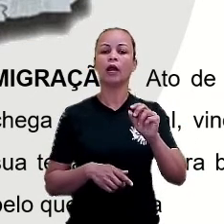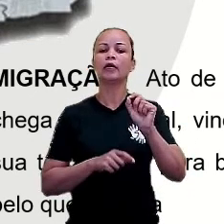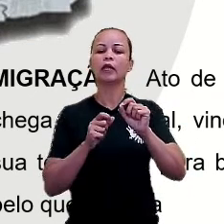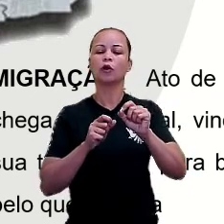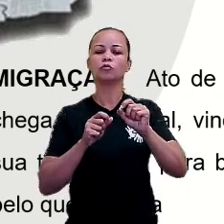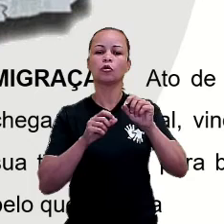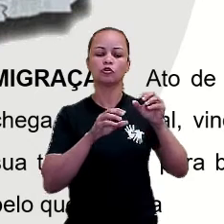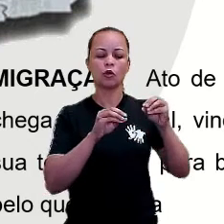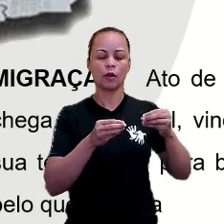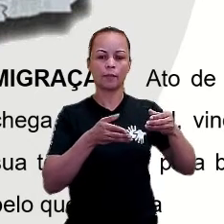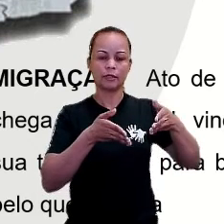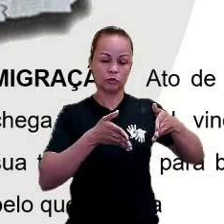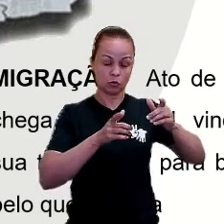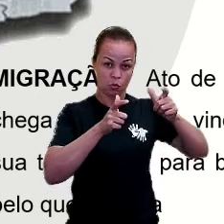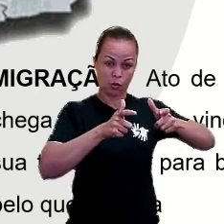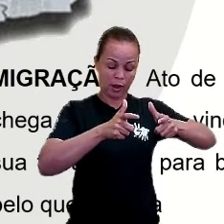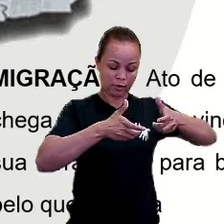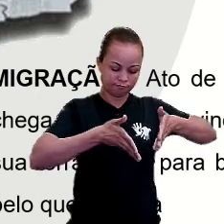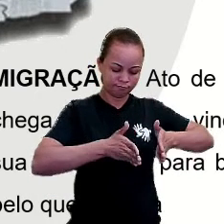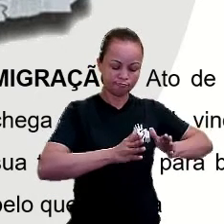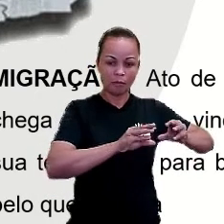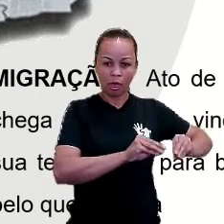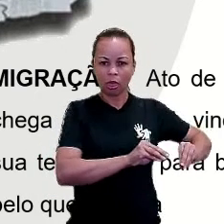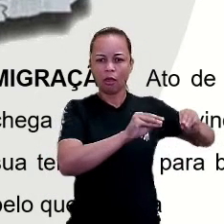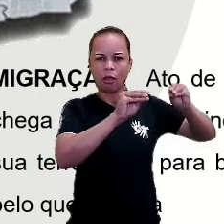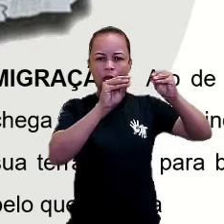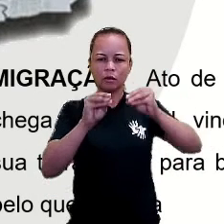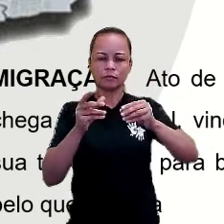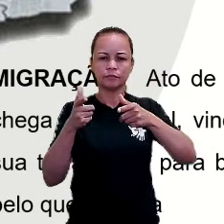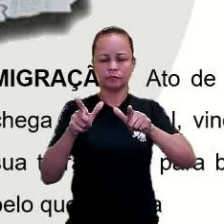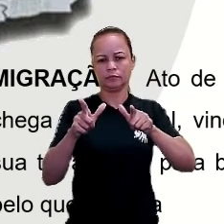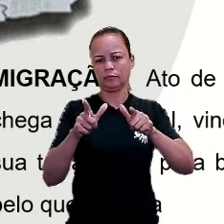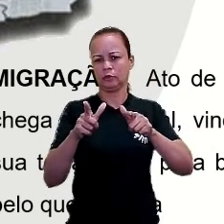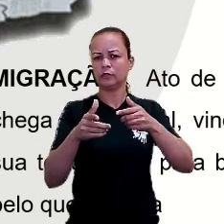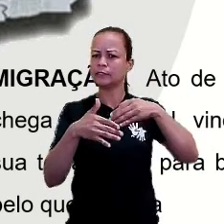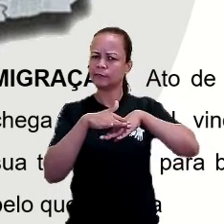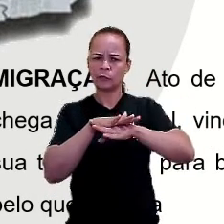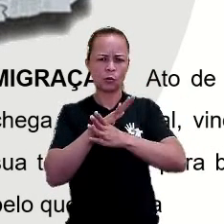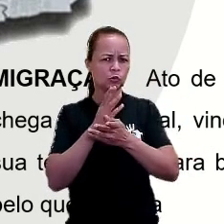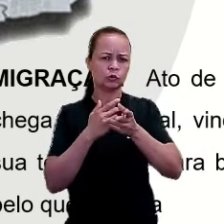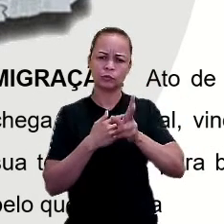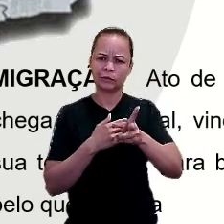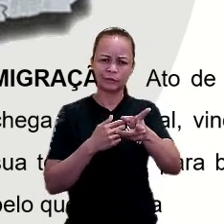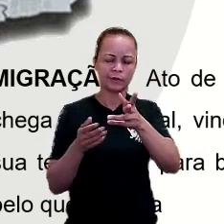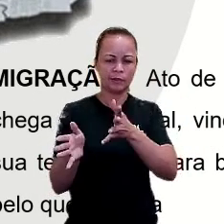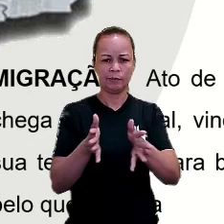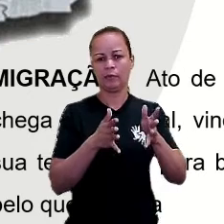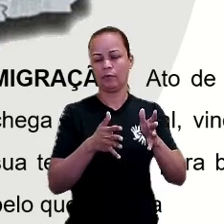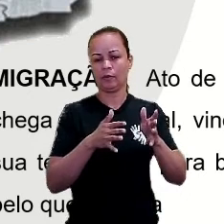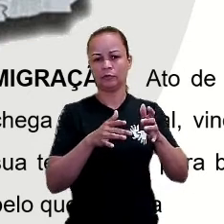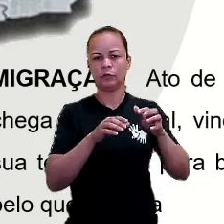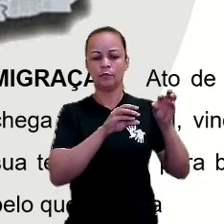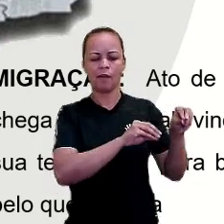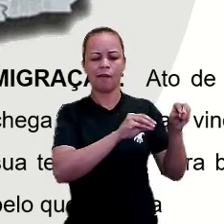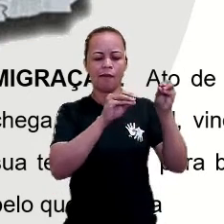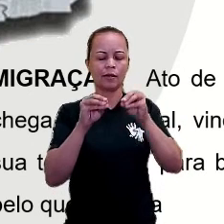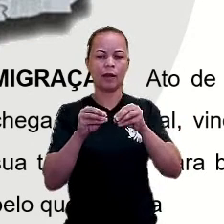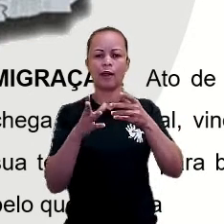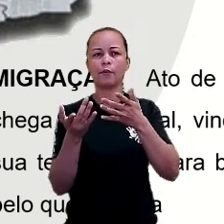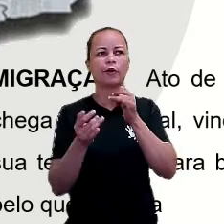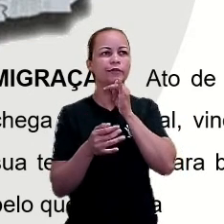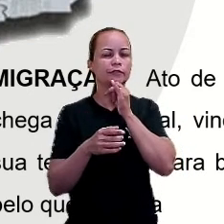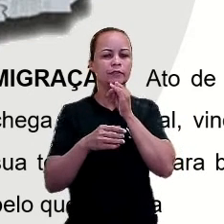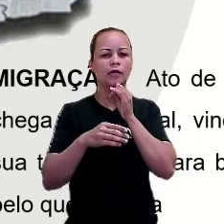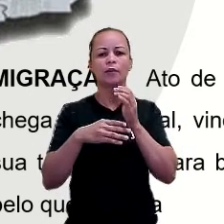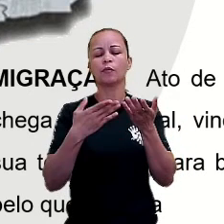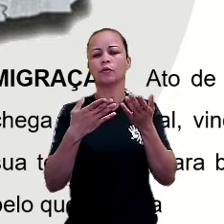sua terra natal. Vejam, a gente faz constantemente o ato de migrar, a migração. Você sai do seu bairro,